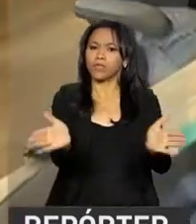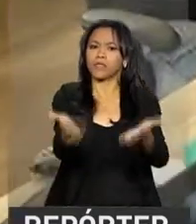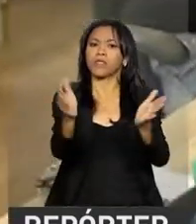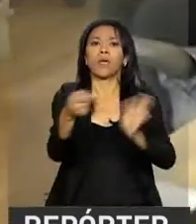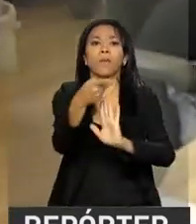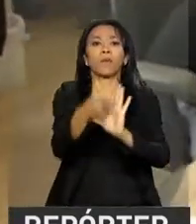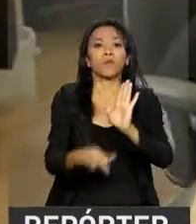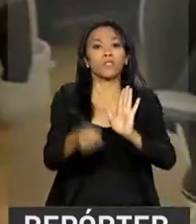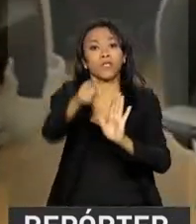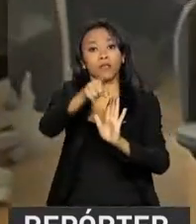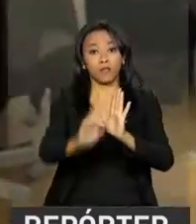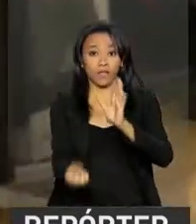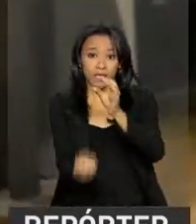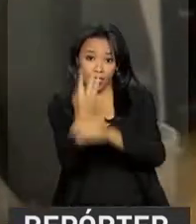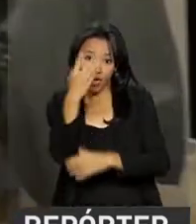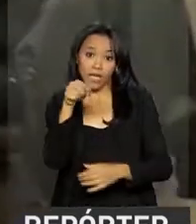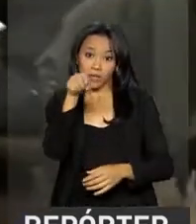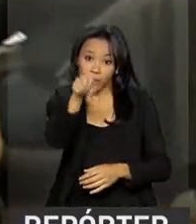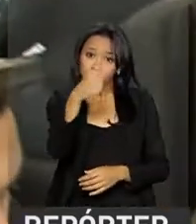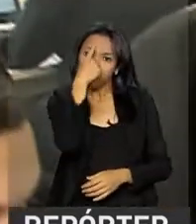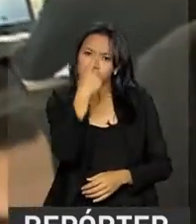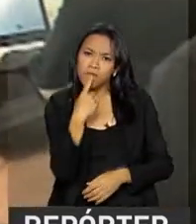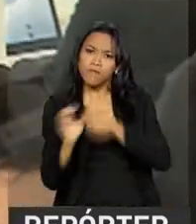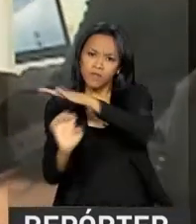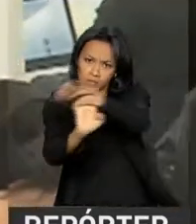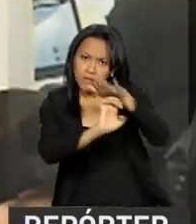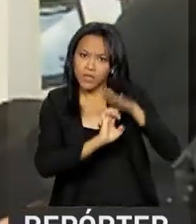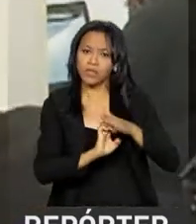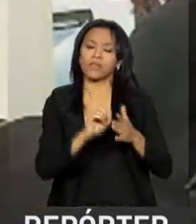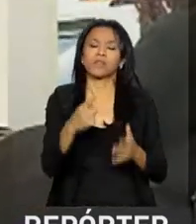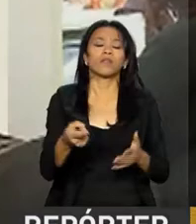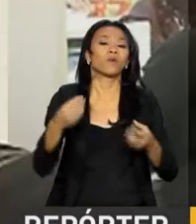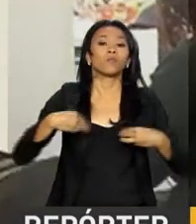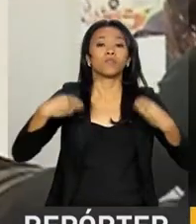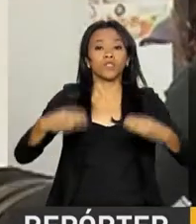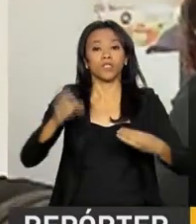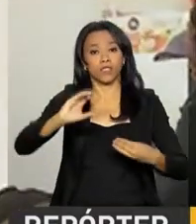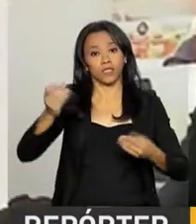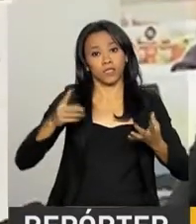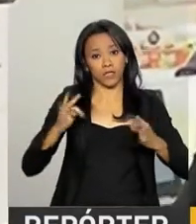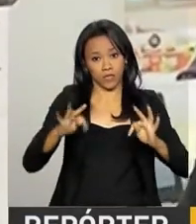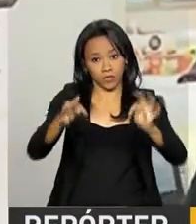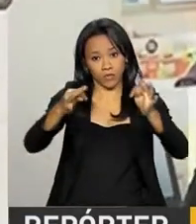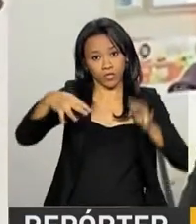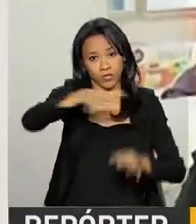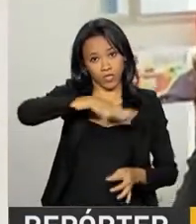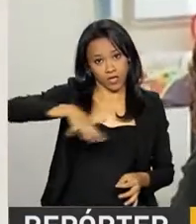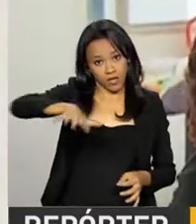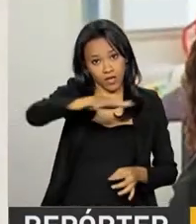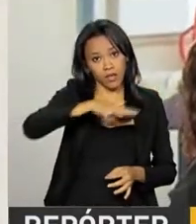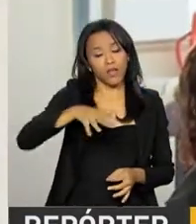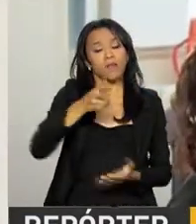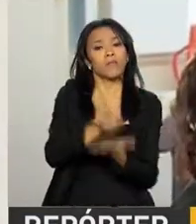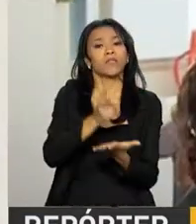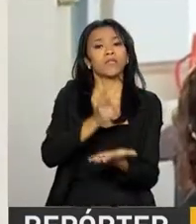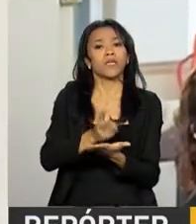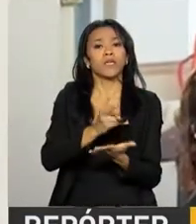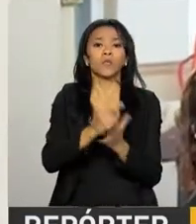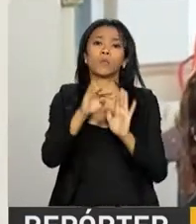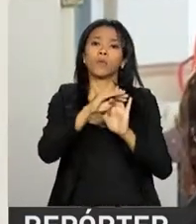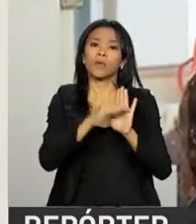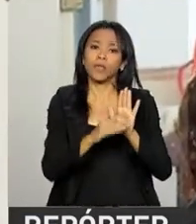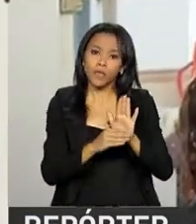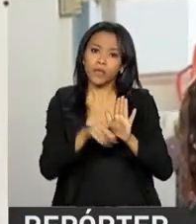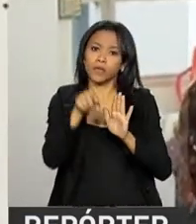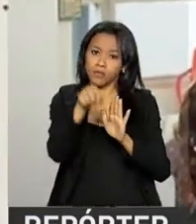criados por empresas com esse perfil o ministério da ciência tecnologia e inovações e comunicações mantém o programa startup